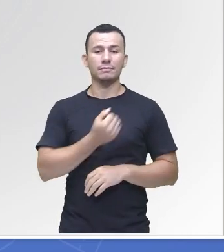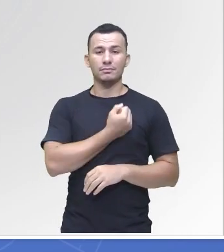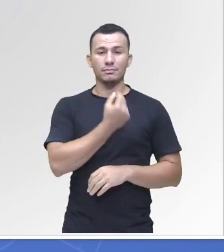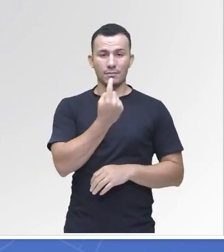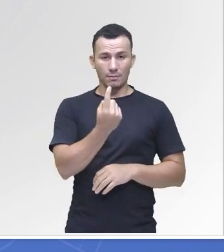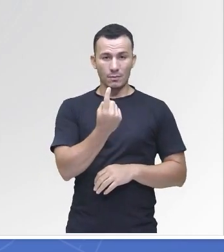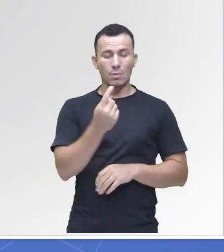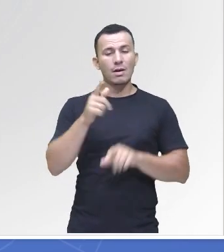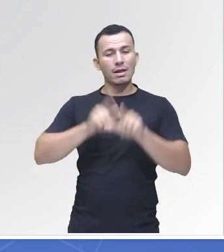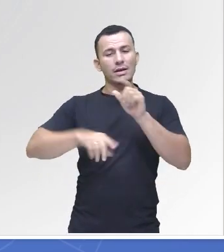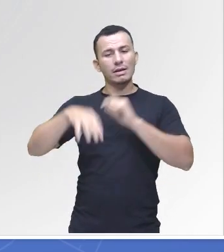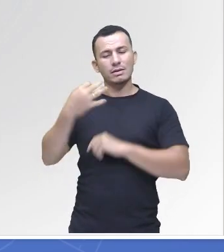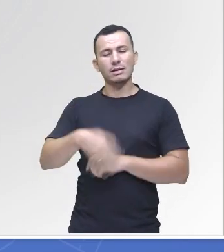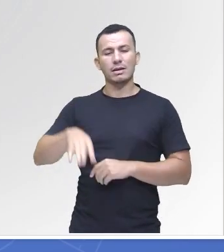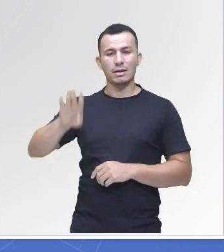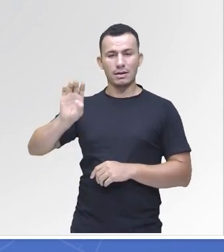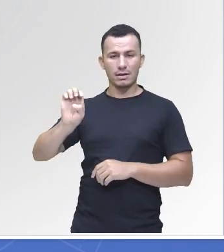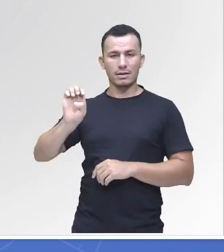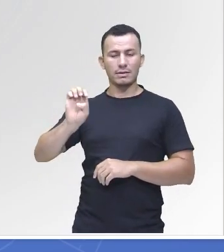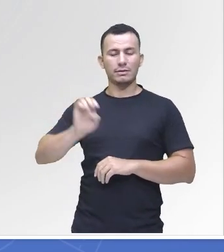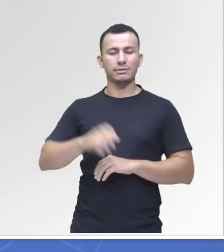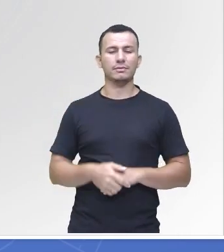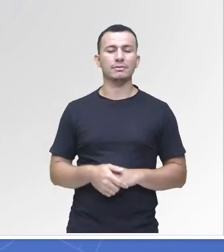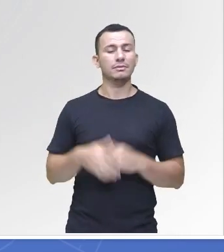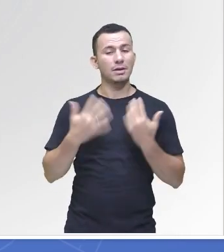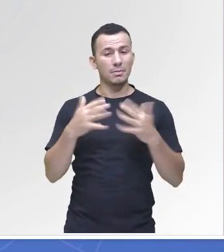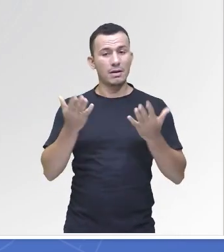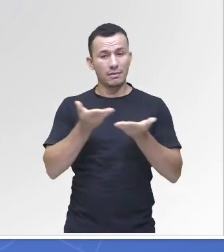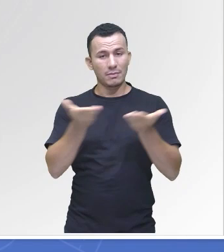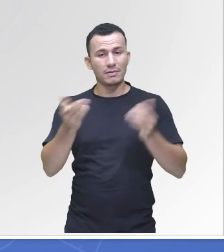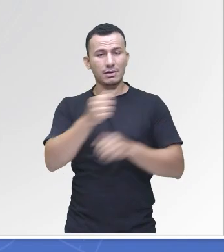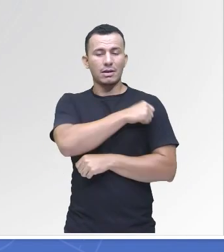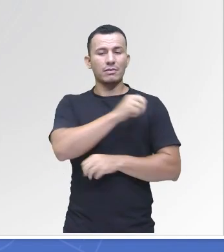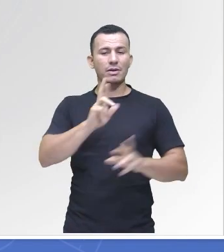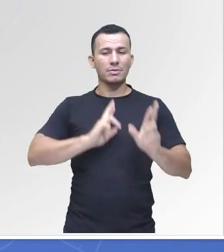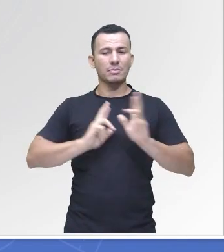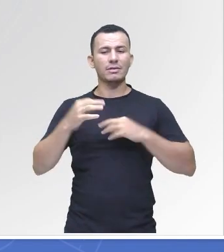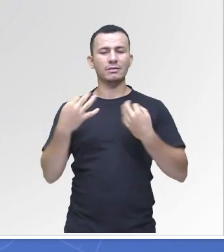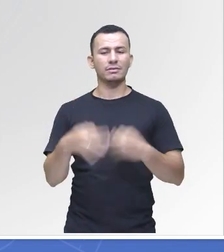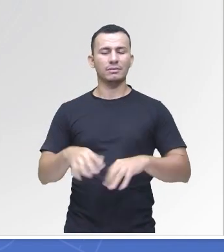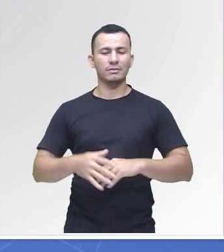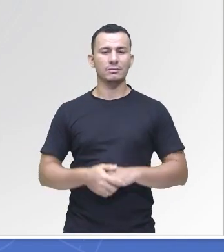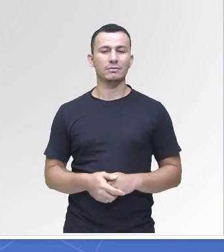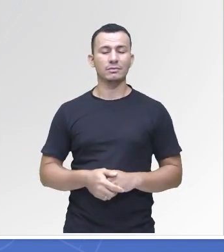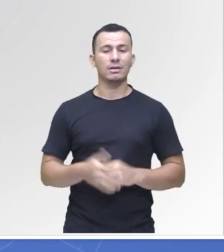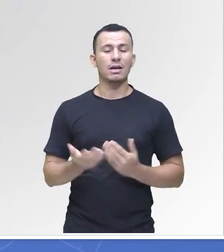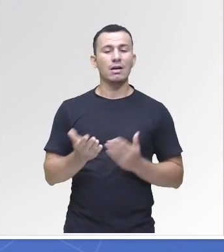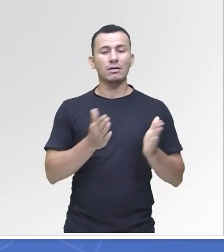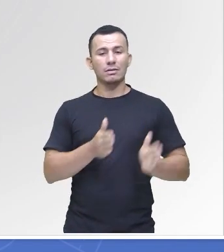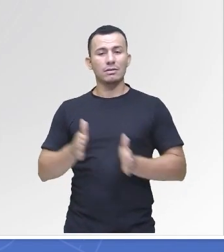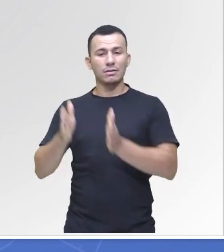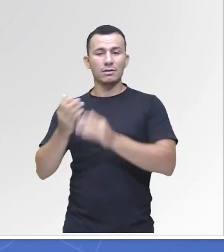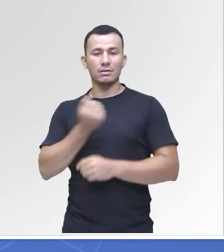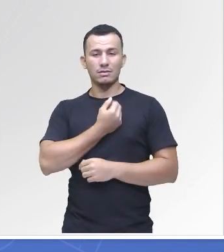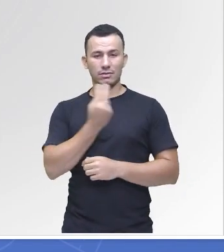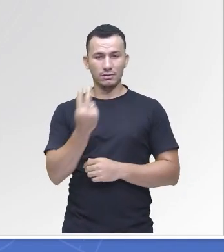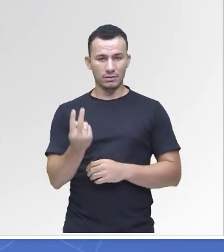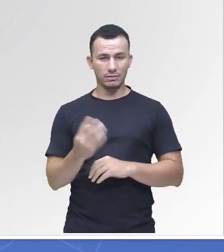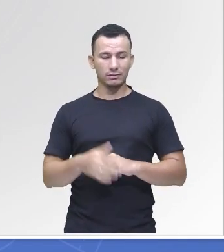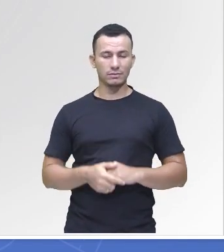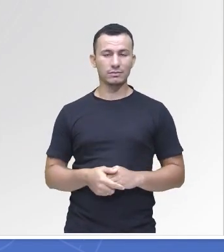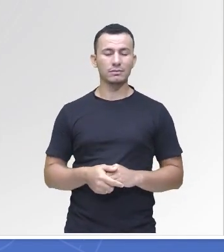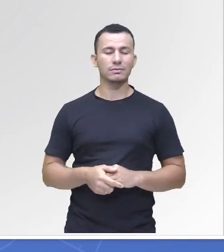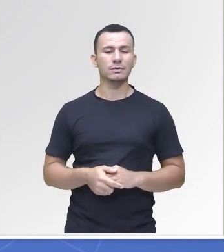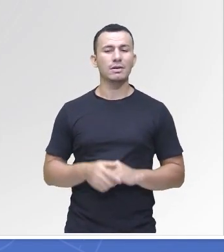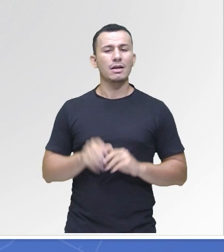a alternativa E é a correta, tá? Parabéns aí aos alunos que acertaram a primeira questão. Vamos para a segunda.